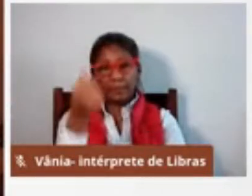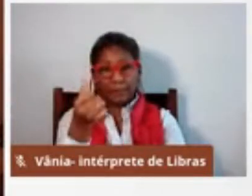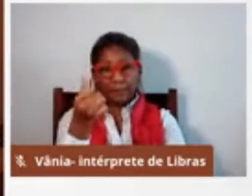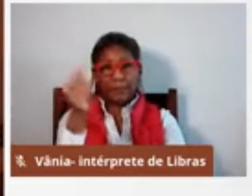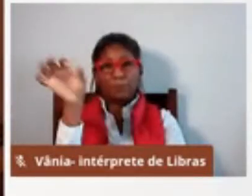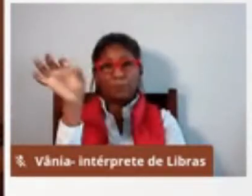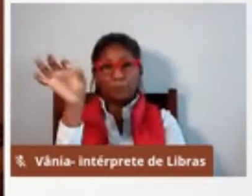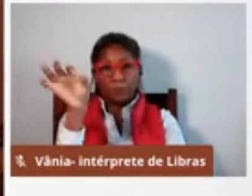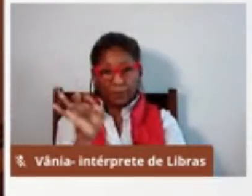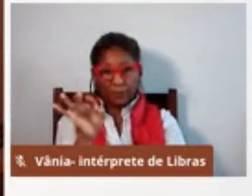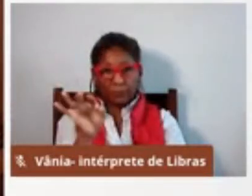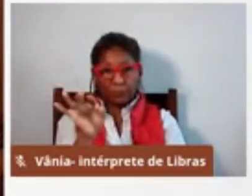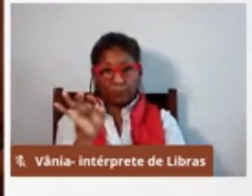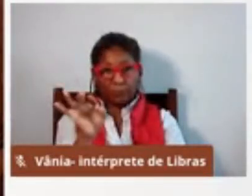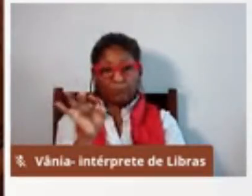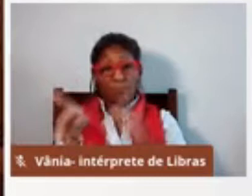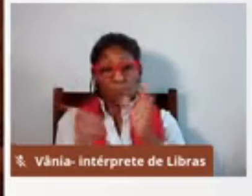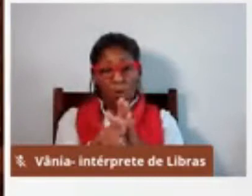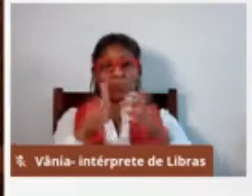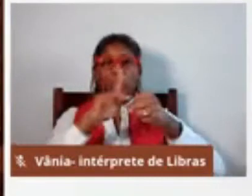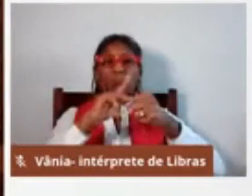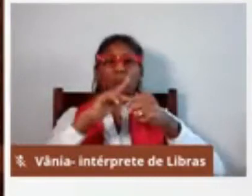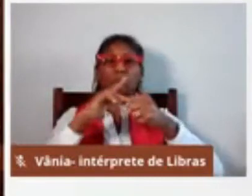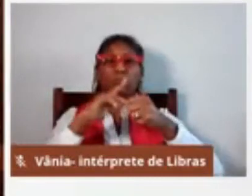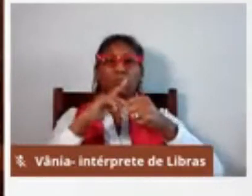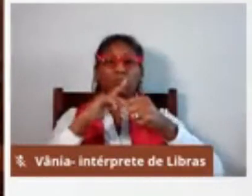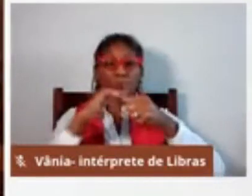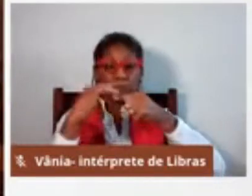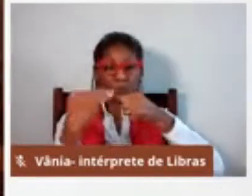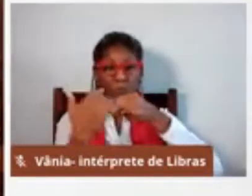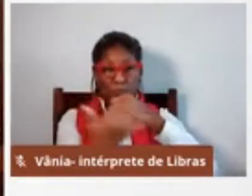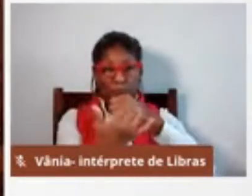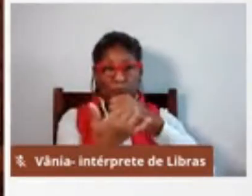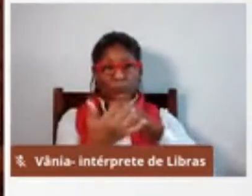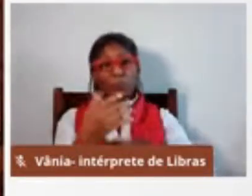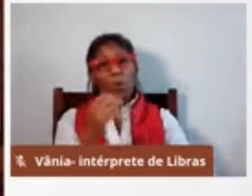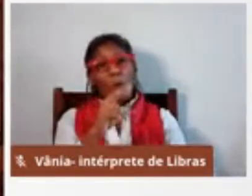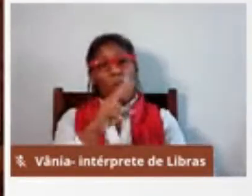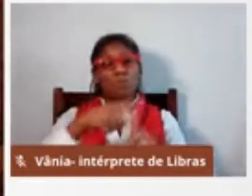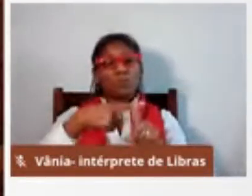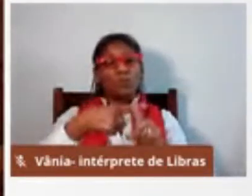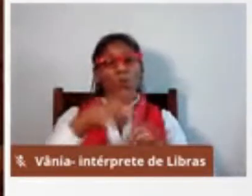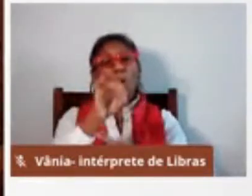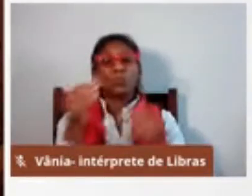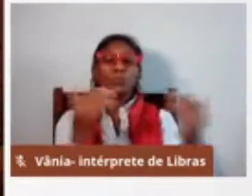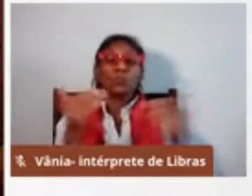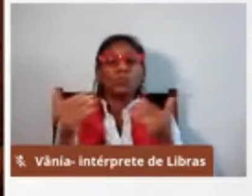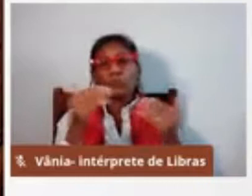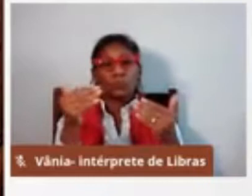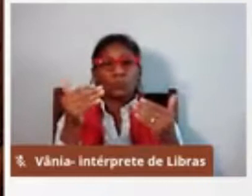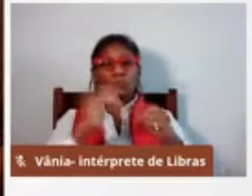25,6% os que são de pacientes, ocupados por pacientes ou confirmados ou suspeitos para